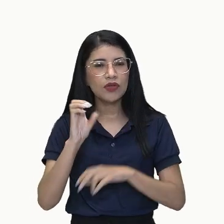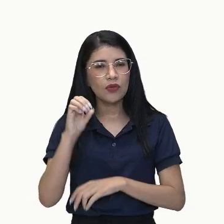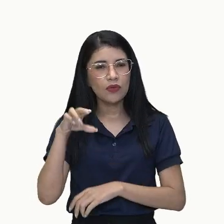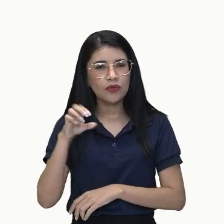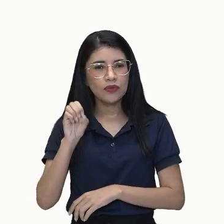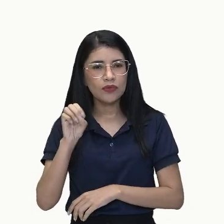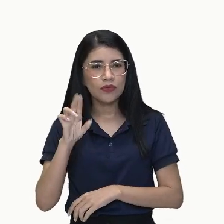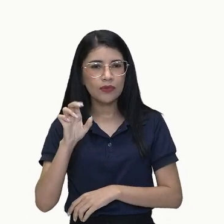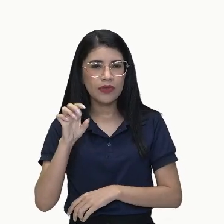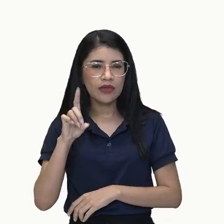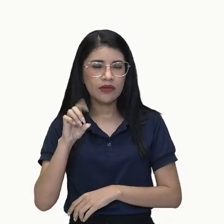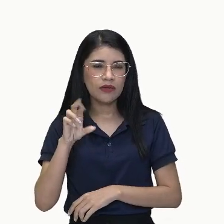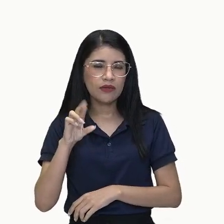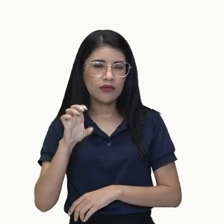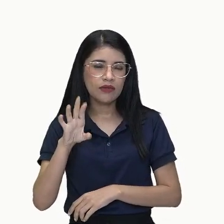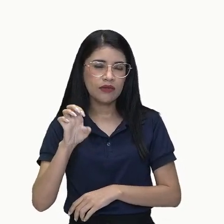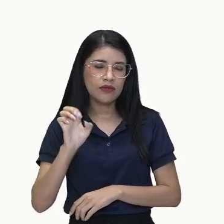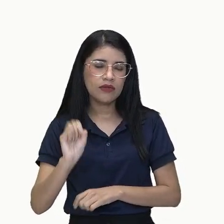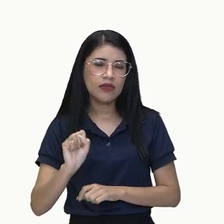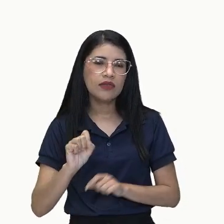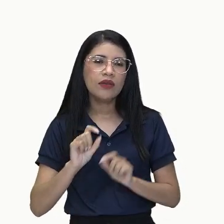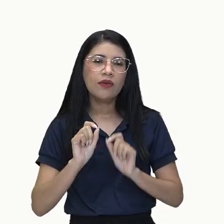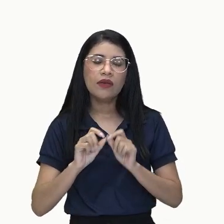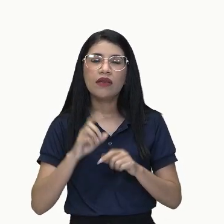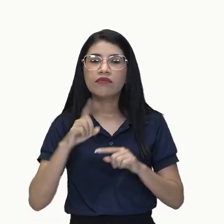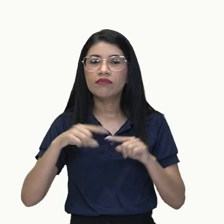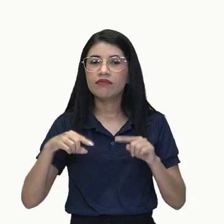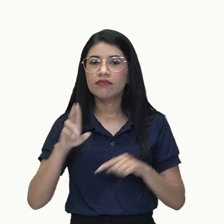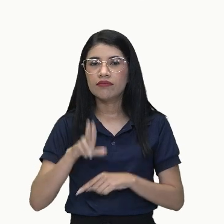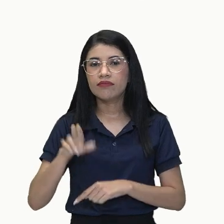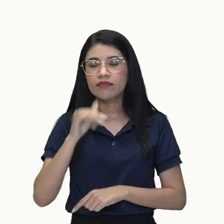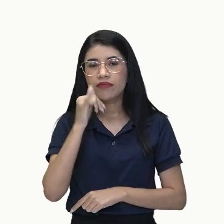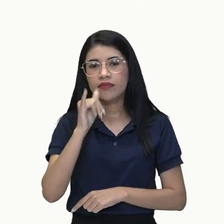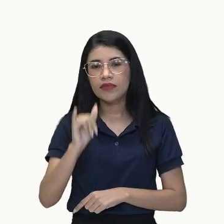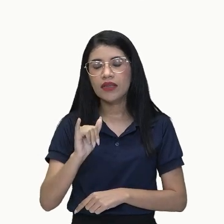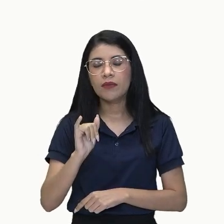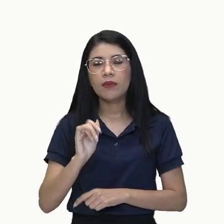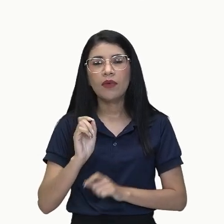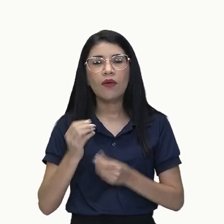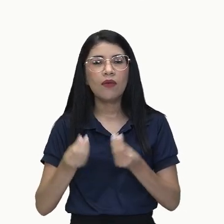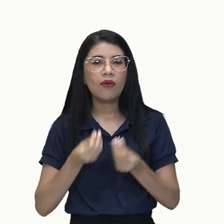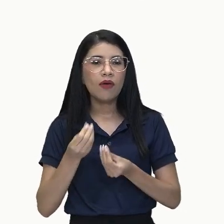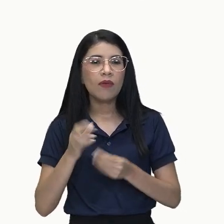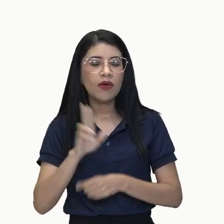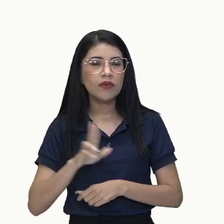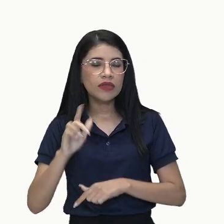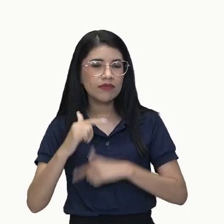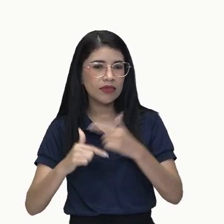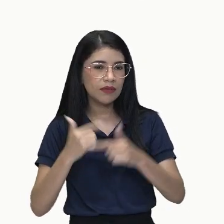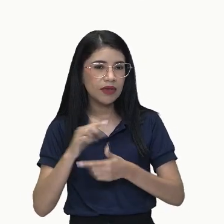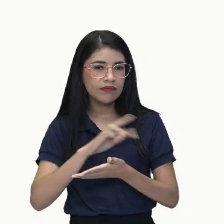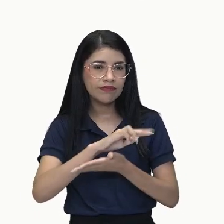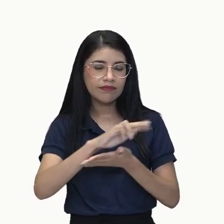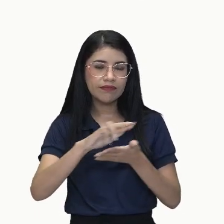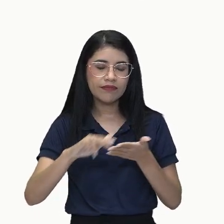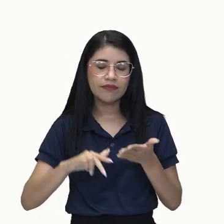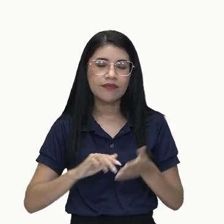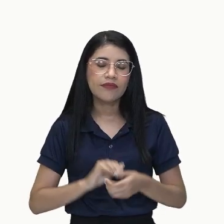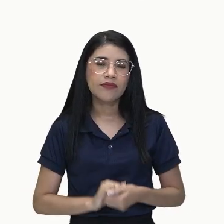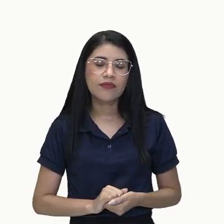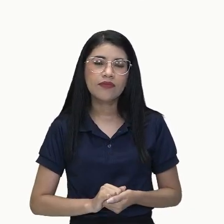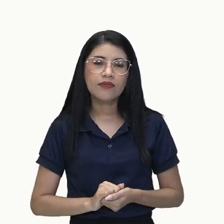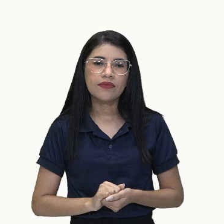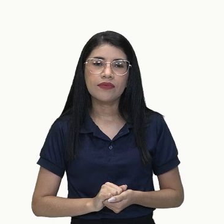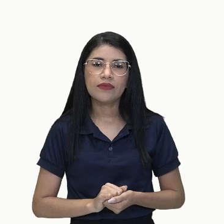esses dispositivos utilizam energia elétrica para realizar o trabalho. E quando se